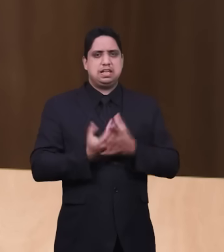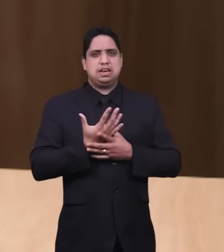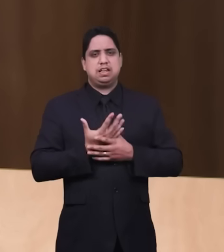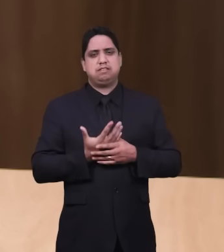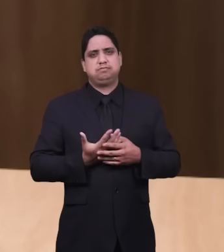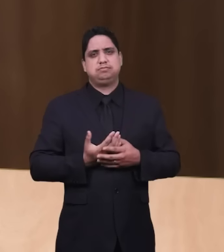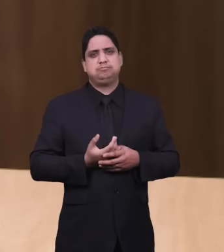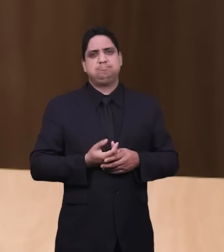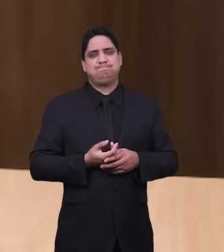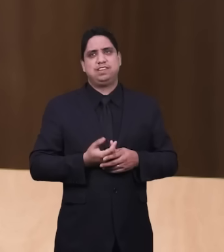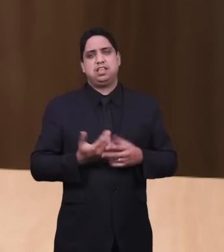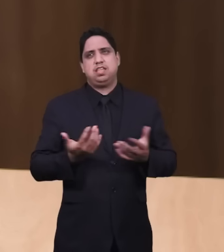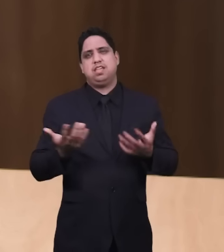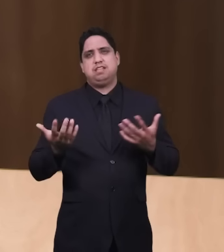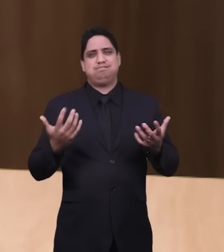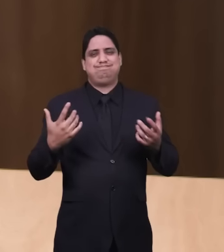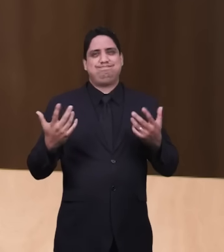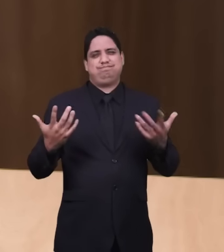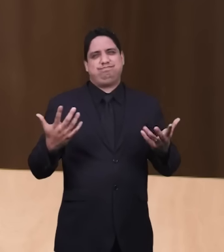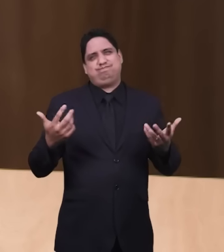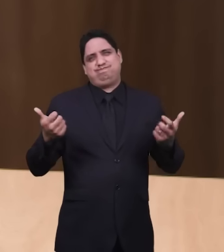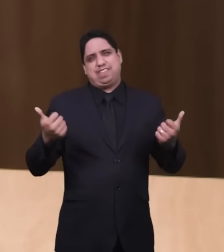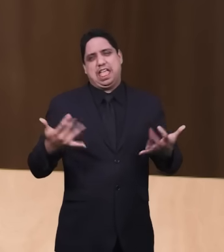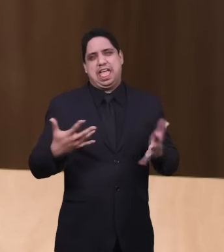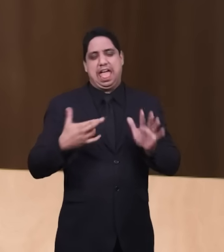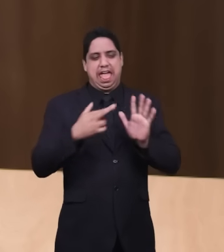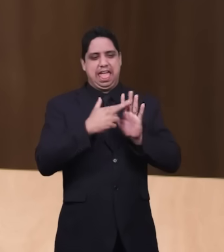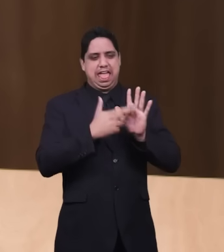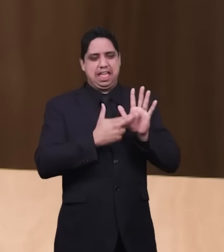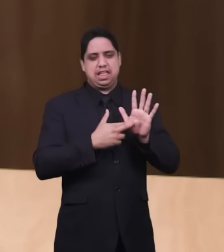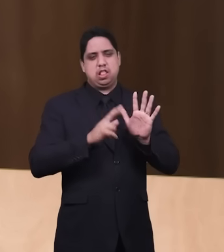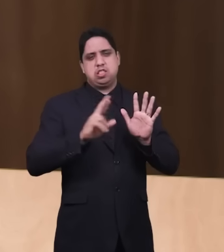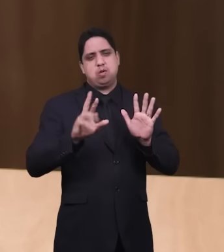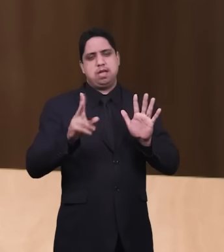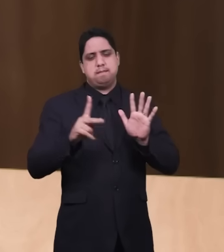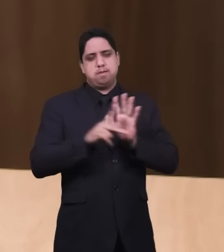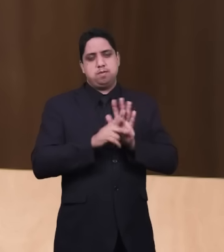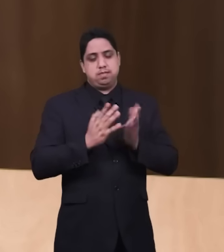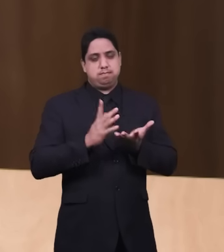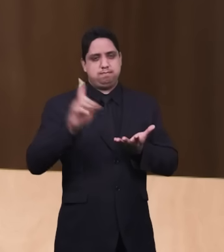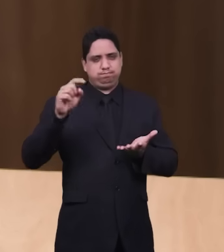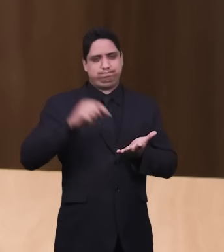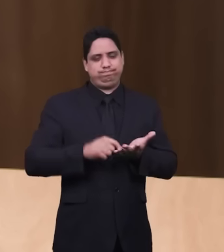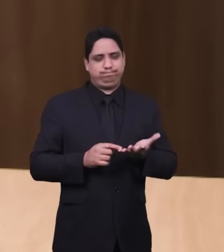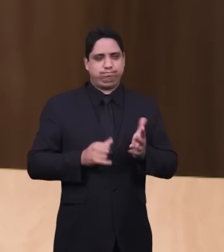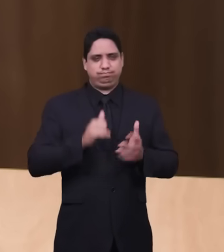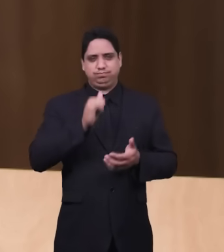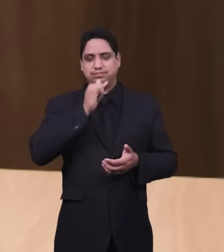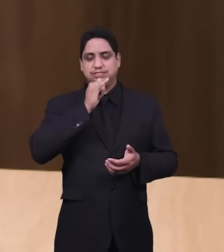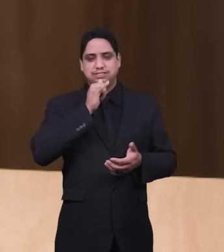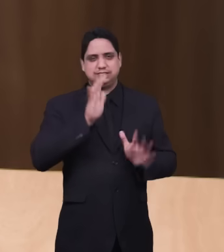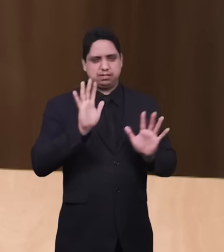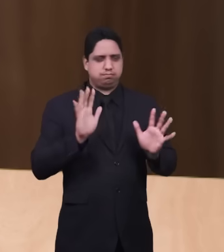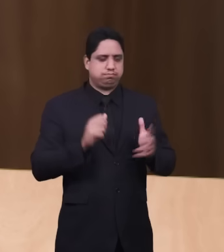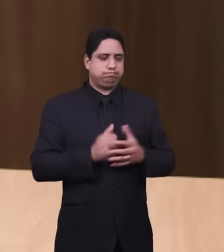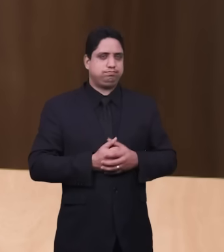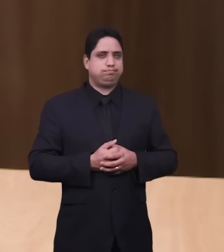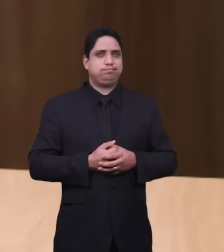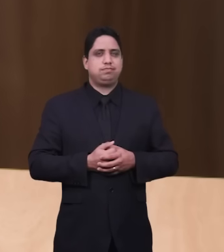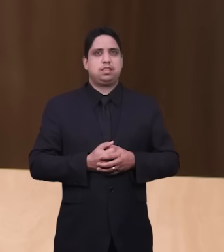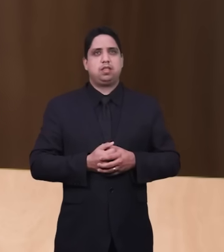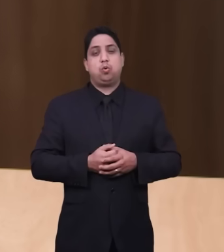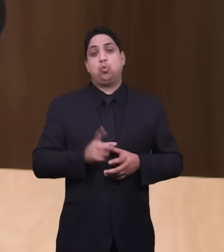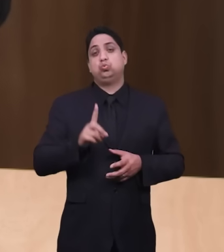criaram como se diz assim, normas que não são bíblicas. Por exemplo, há um dia